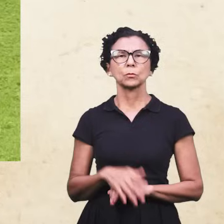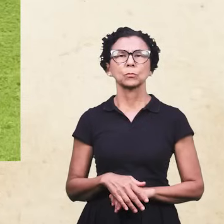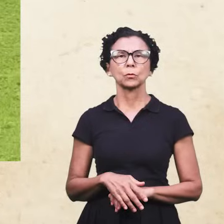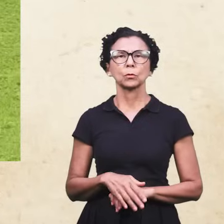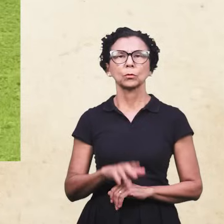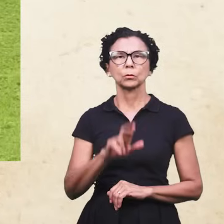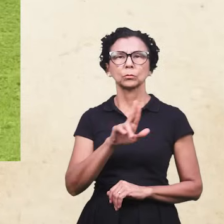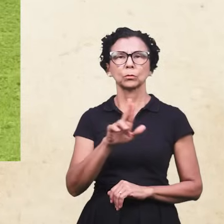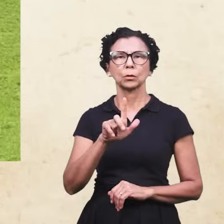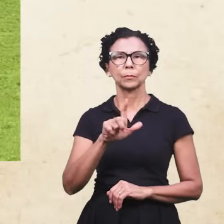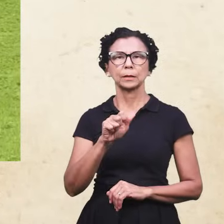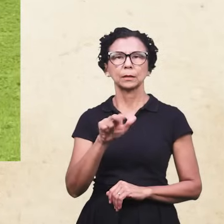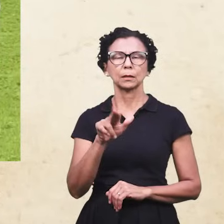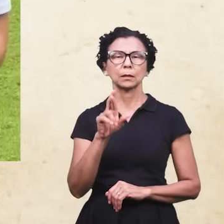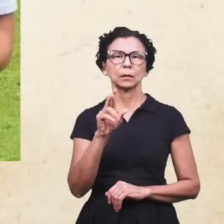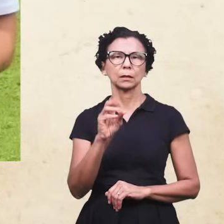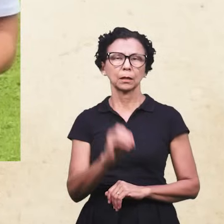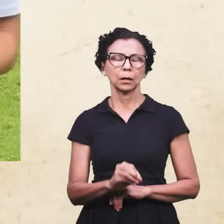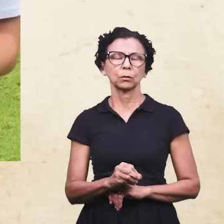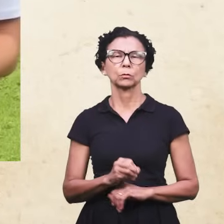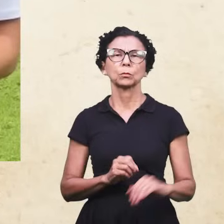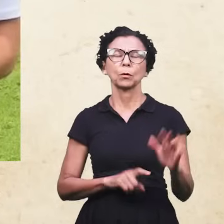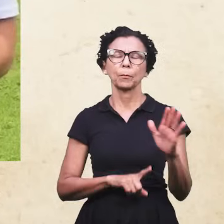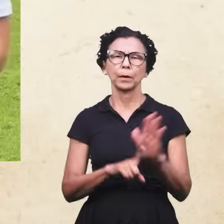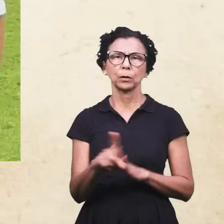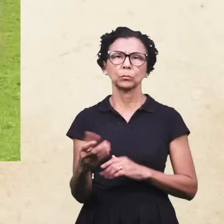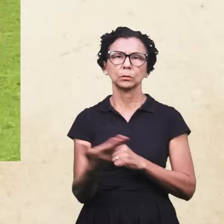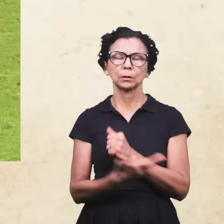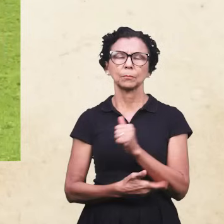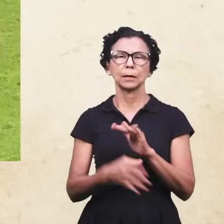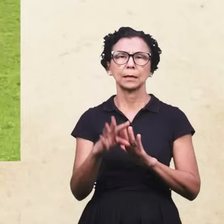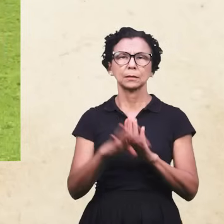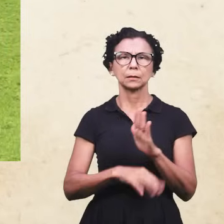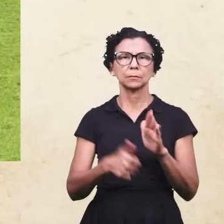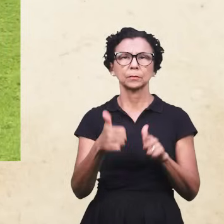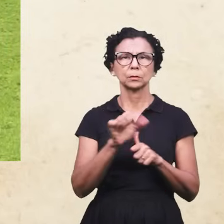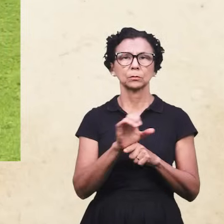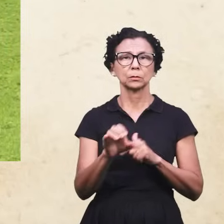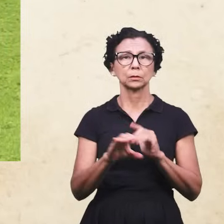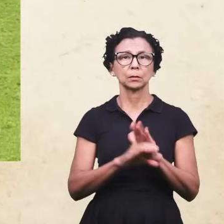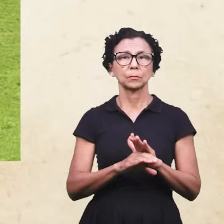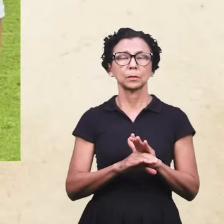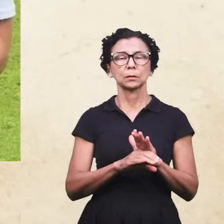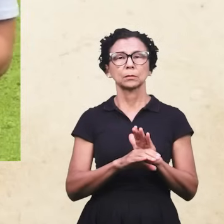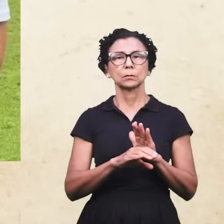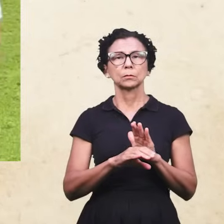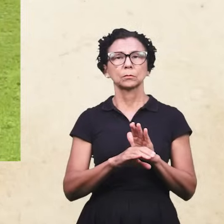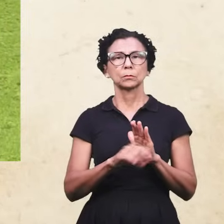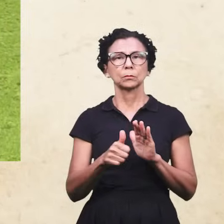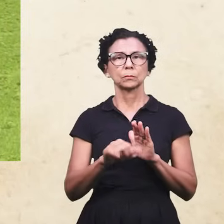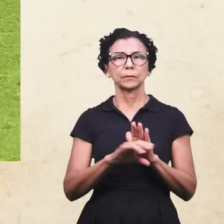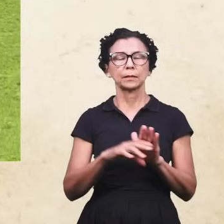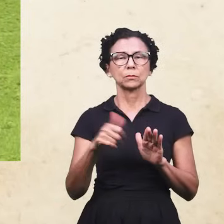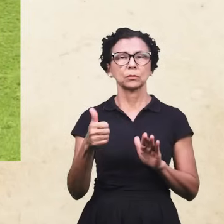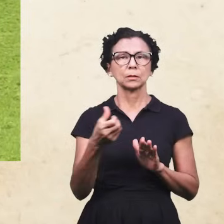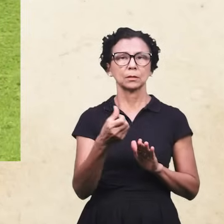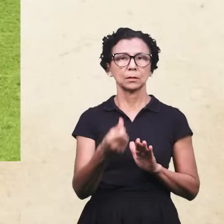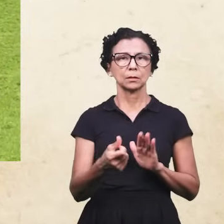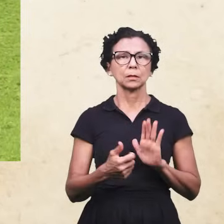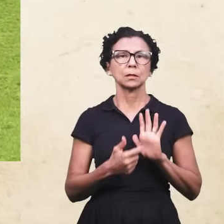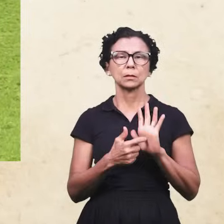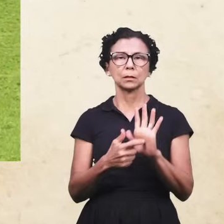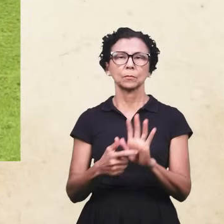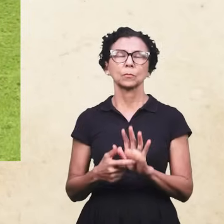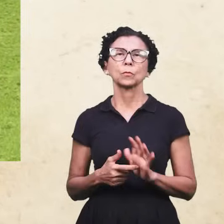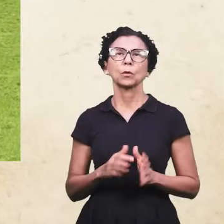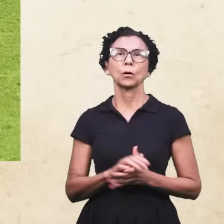estou sob o ministério do pastor Lauro. A minha pergunta ela é baseada num texto que está lá em 1 Coríntios, capítulo 2, verso